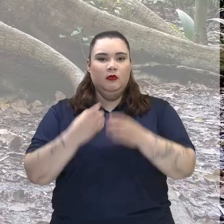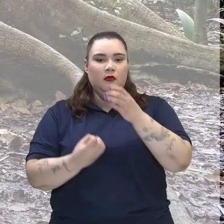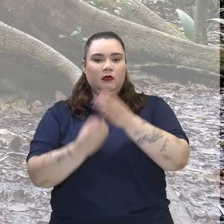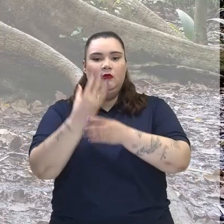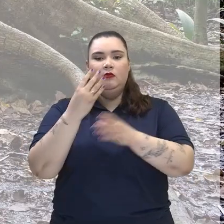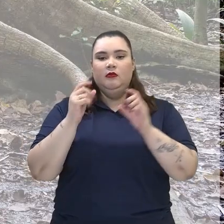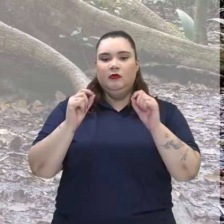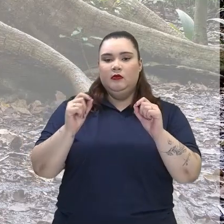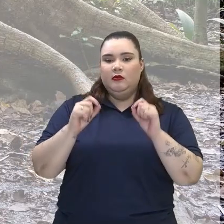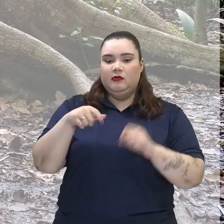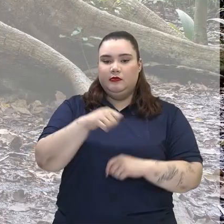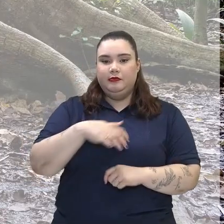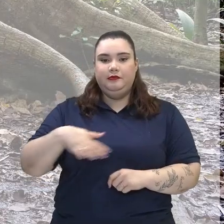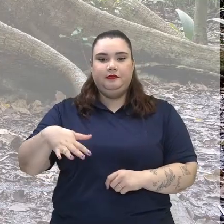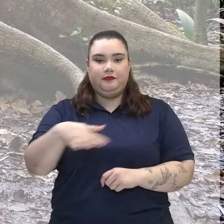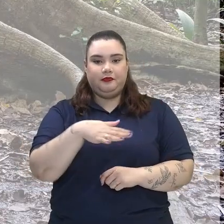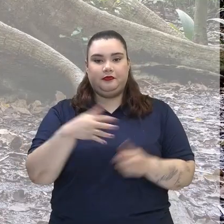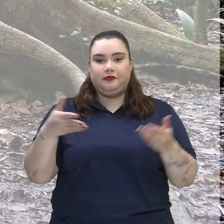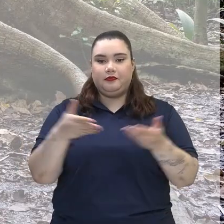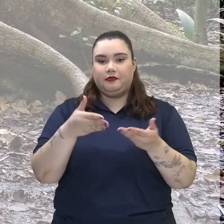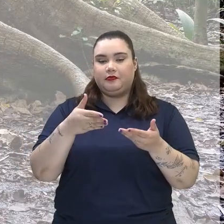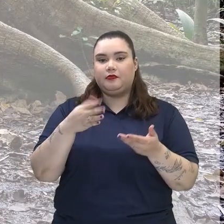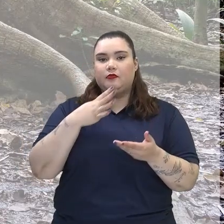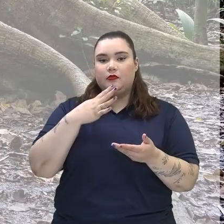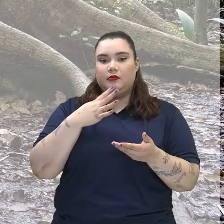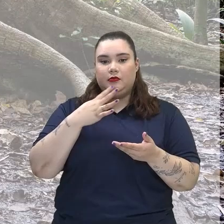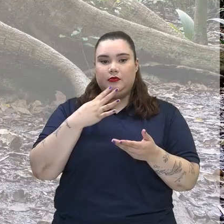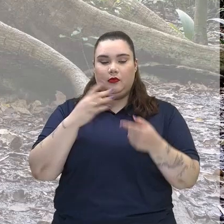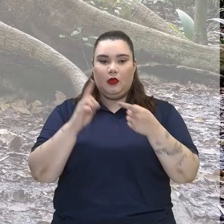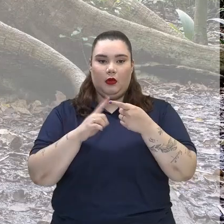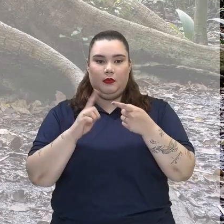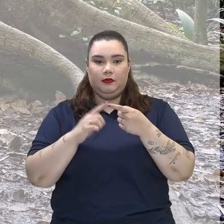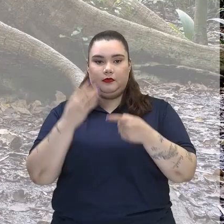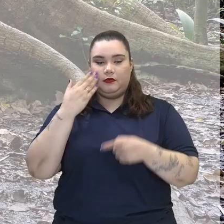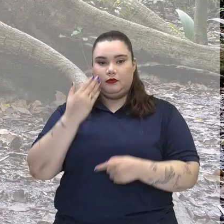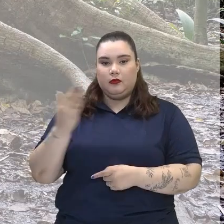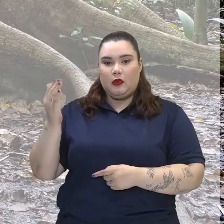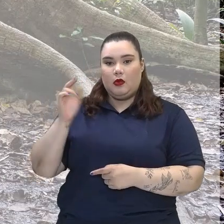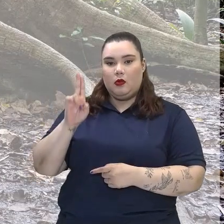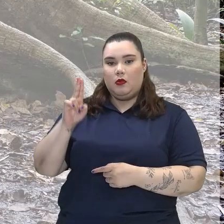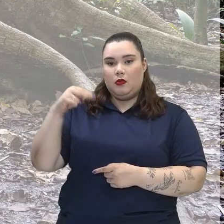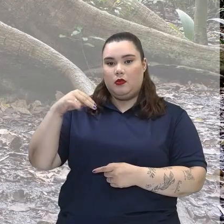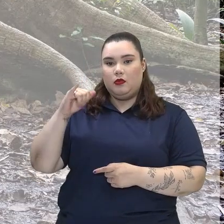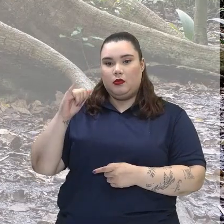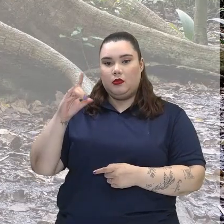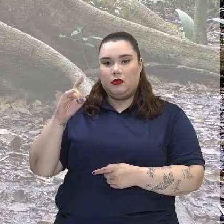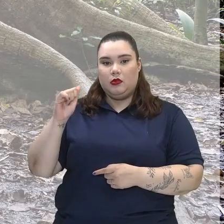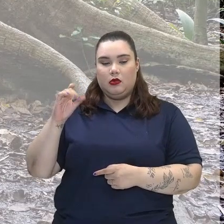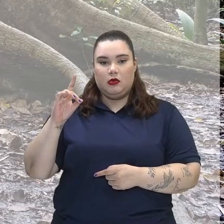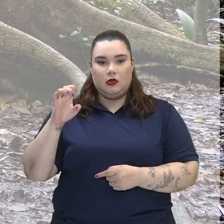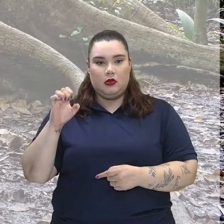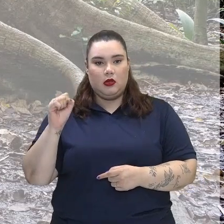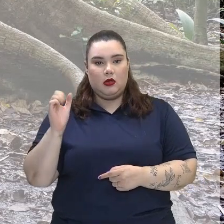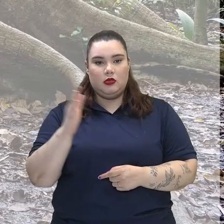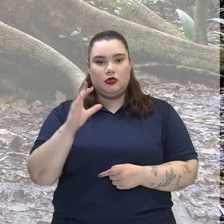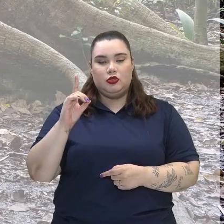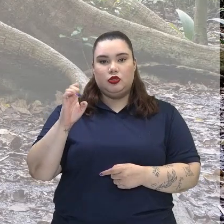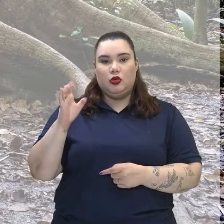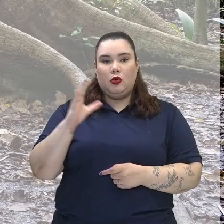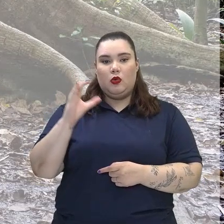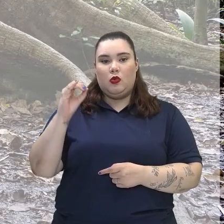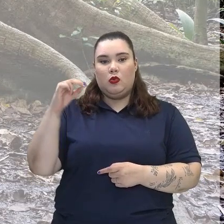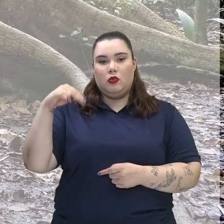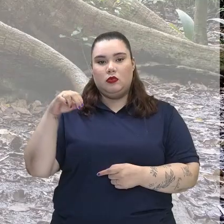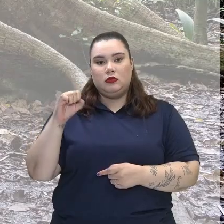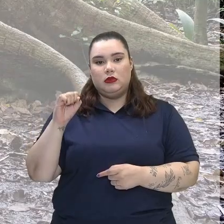criando essas áreas que nós vamos conhecer. A primeira como unidades de conservação, que são áreas criadas para